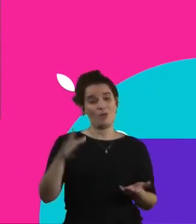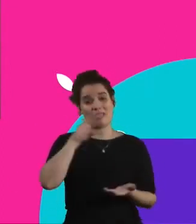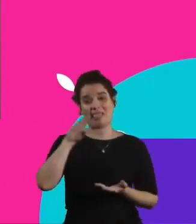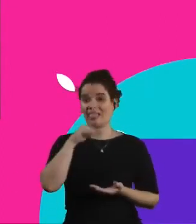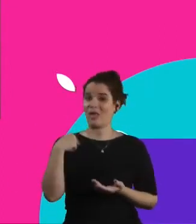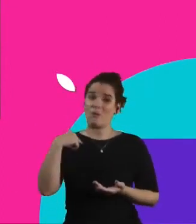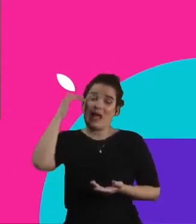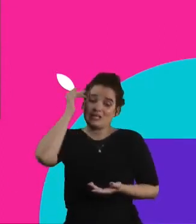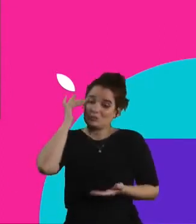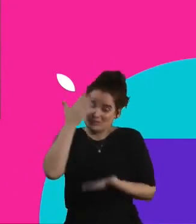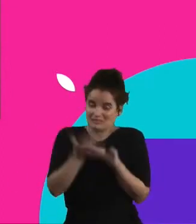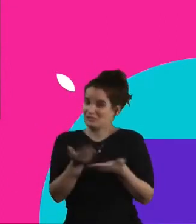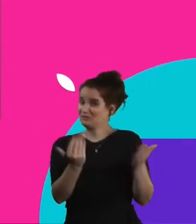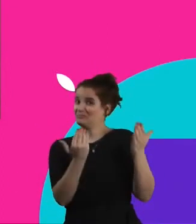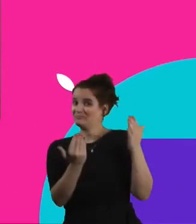falácia.